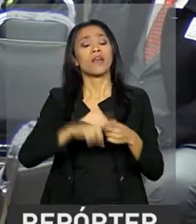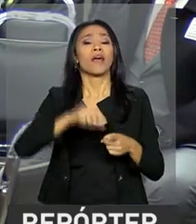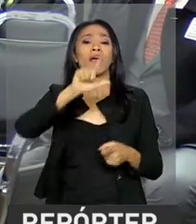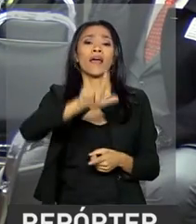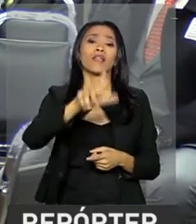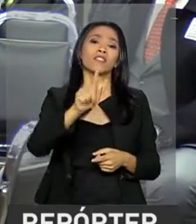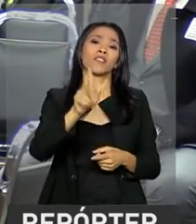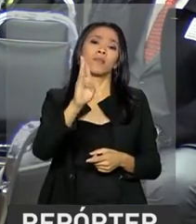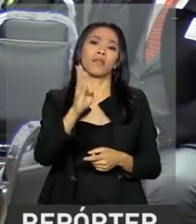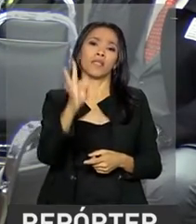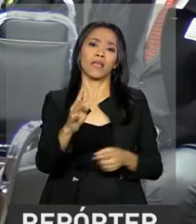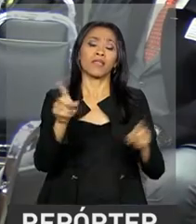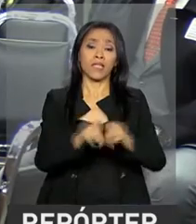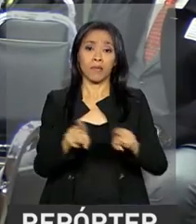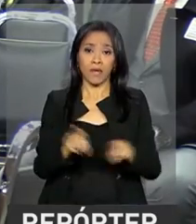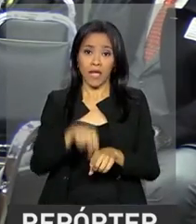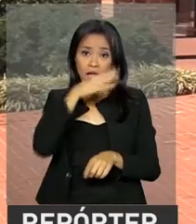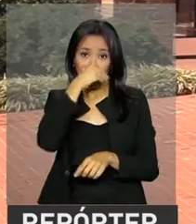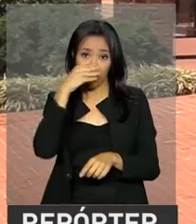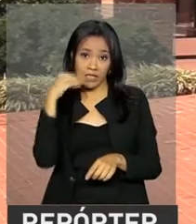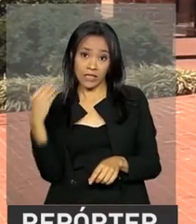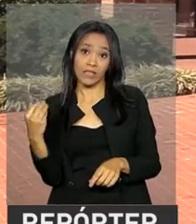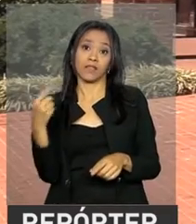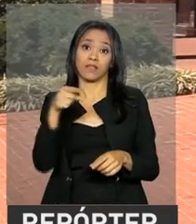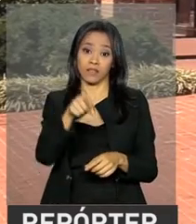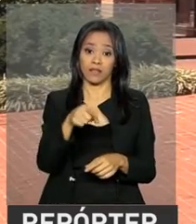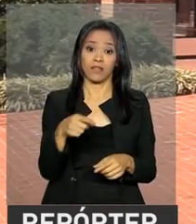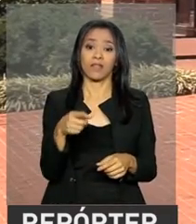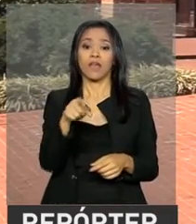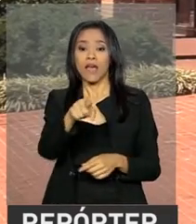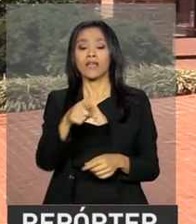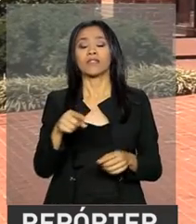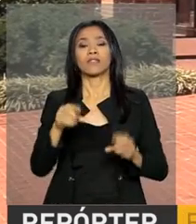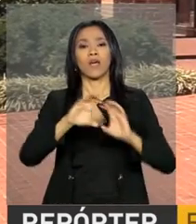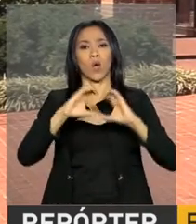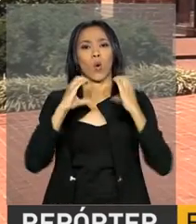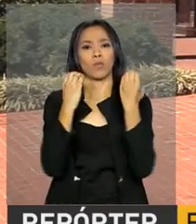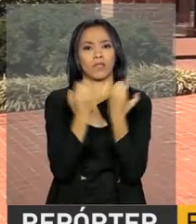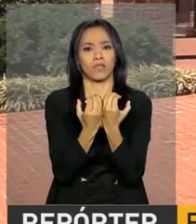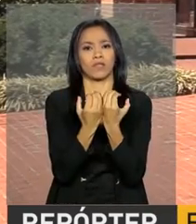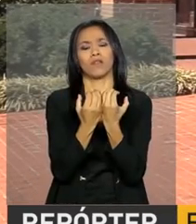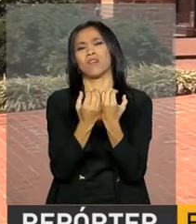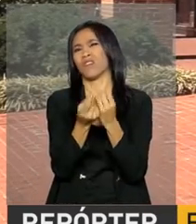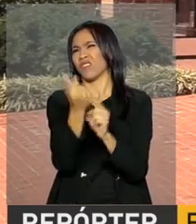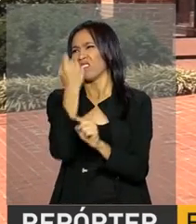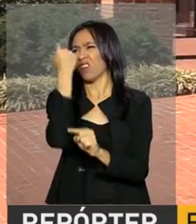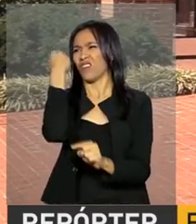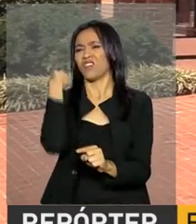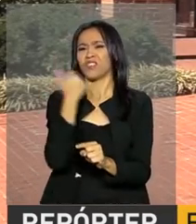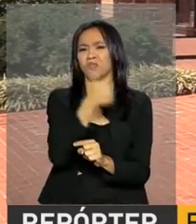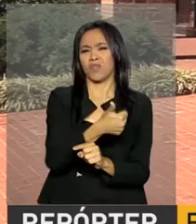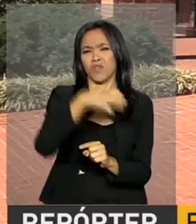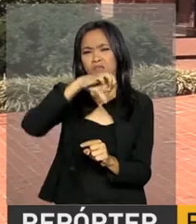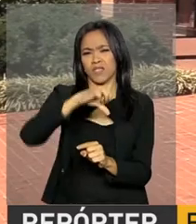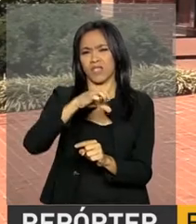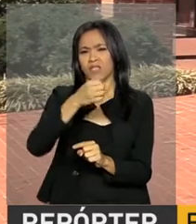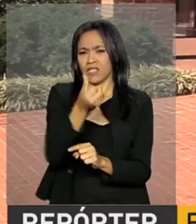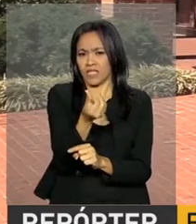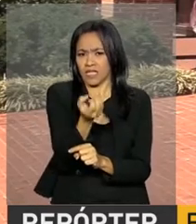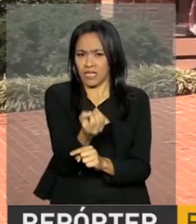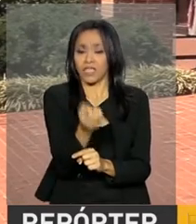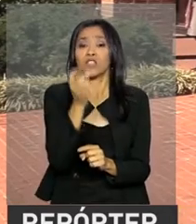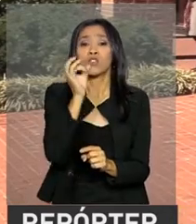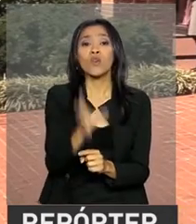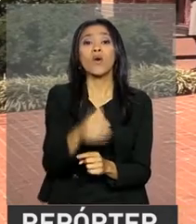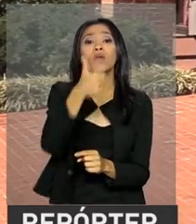e adolescentes em conflito com a lei. A Comissão Interamericana existe desde os anos 60, mas foi só nos anos 90 que o